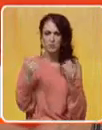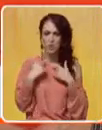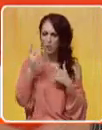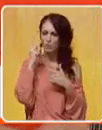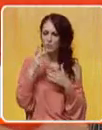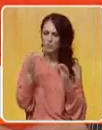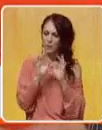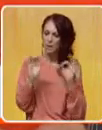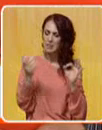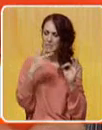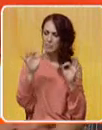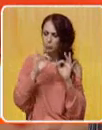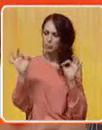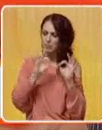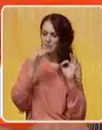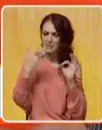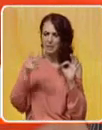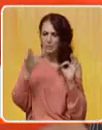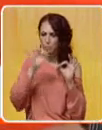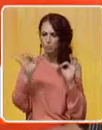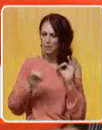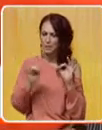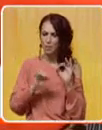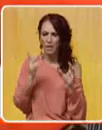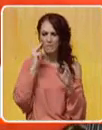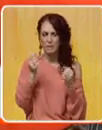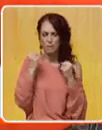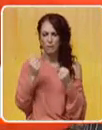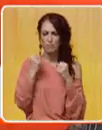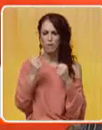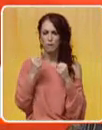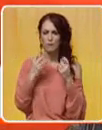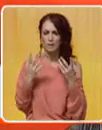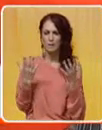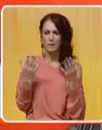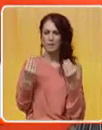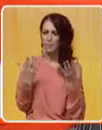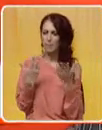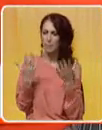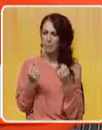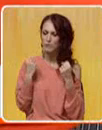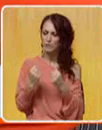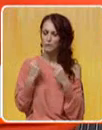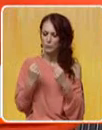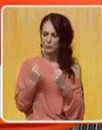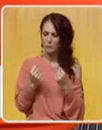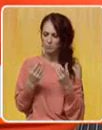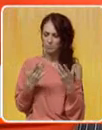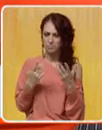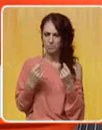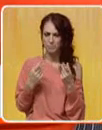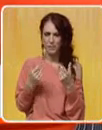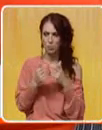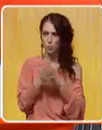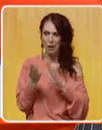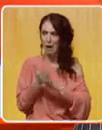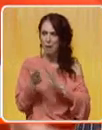vividas plenamente sabes podia ter vivido Maisa vida muito intensa às vezes eu falamos disso eu e a Cristina é é muito intensa é e eu vivi com os meus